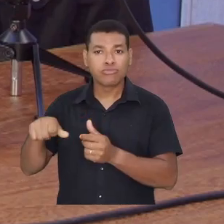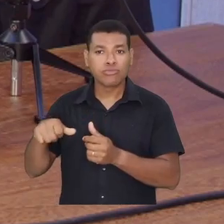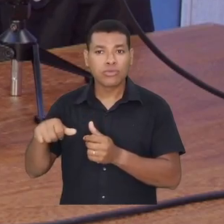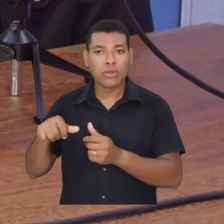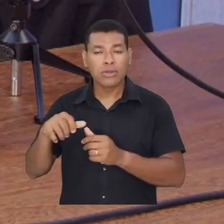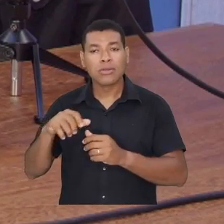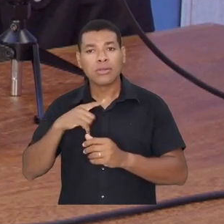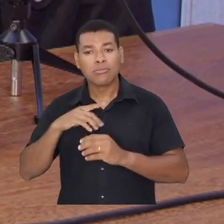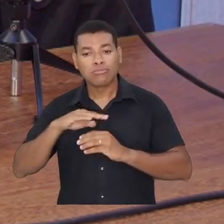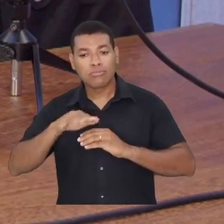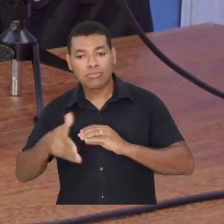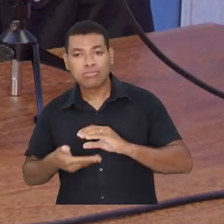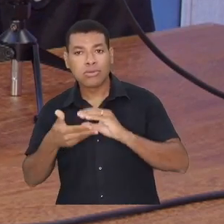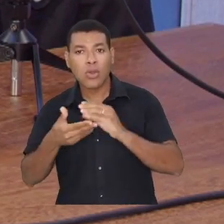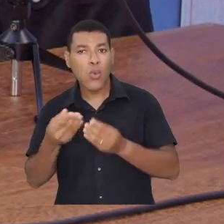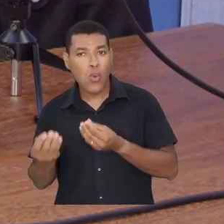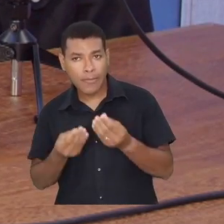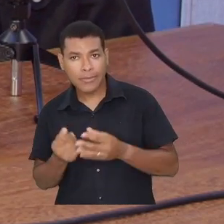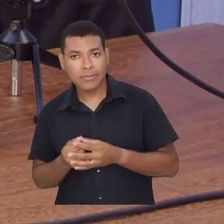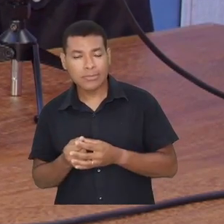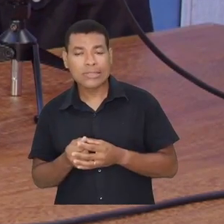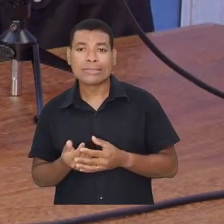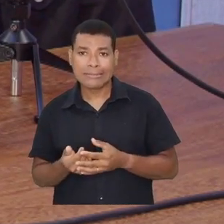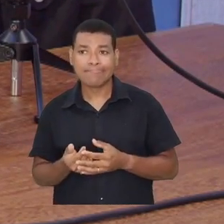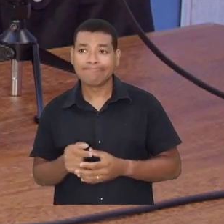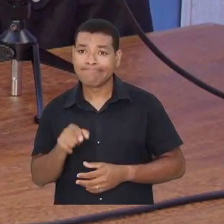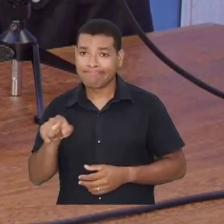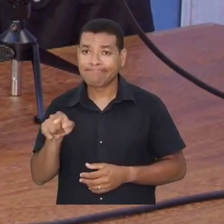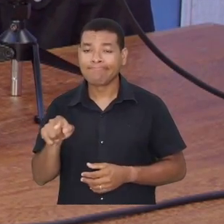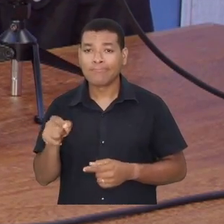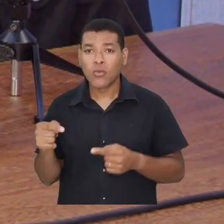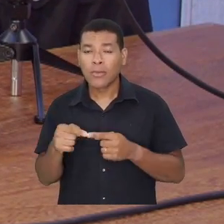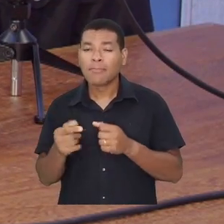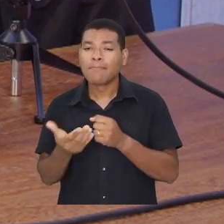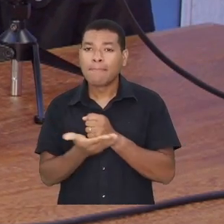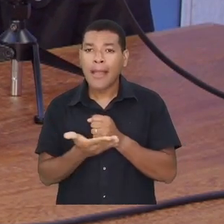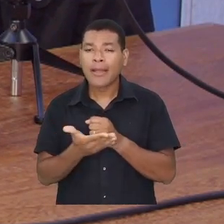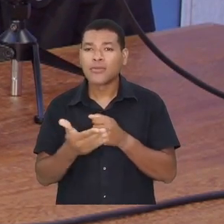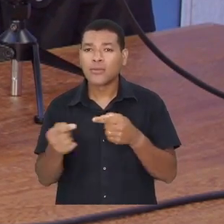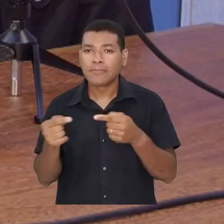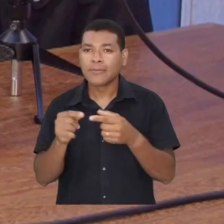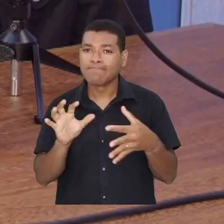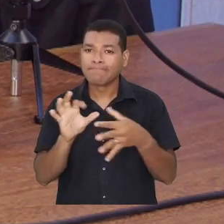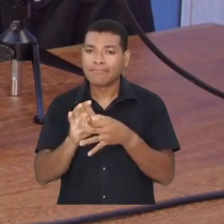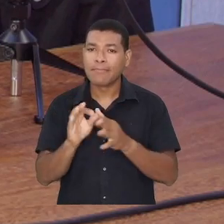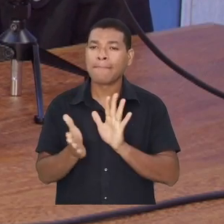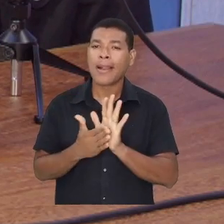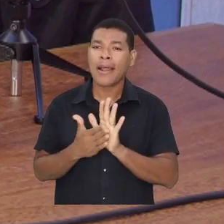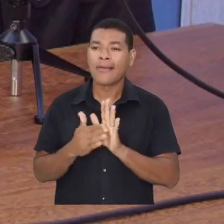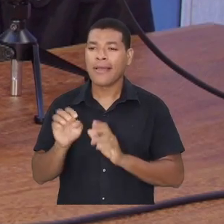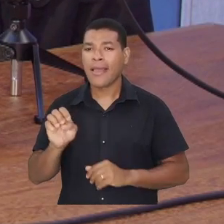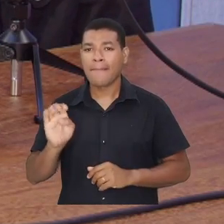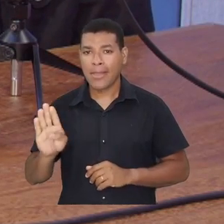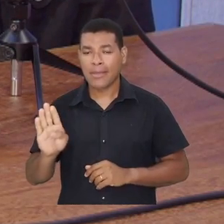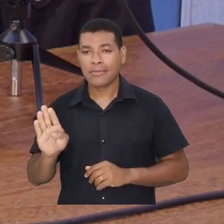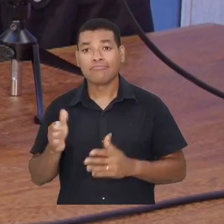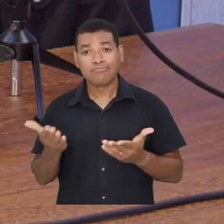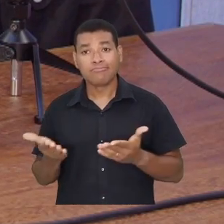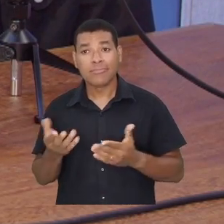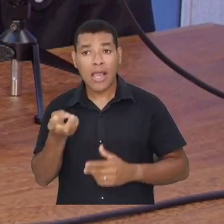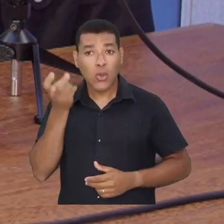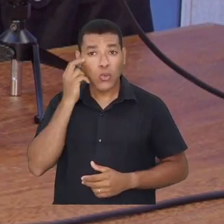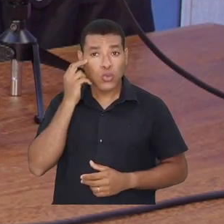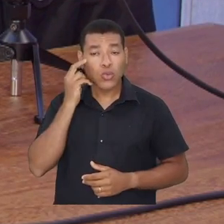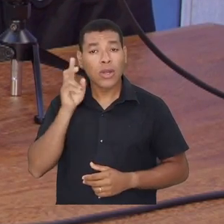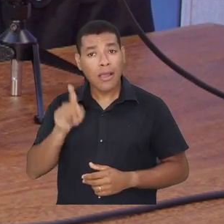com a sustentabilidade. Então, isso faz parte, assim, como base do plano de EB. E aí, a cultura